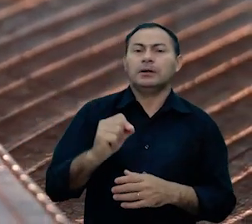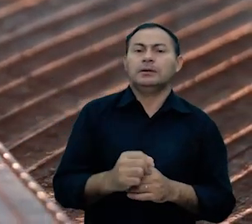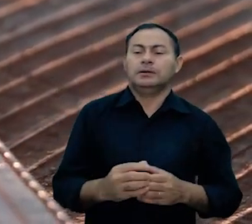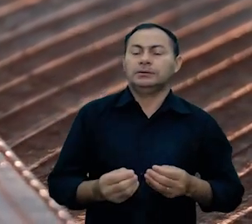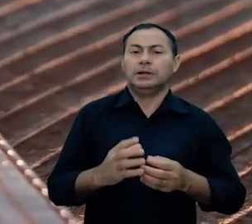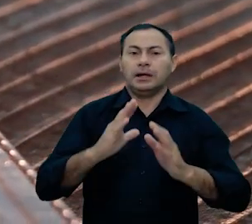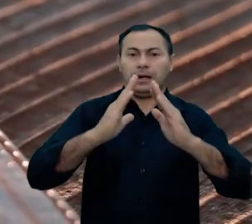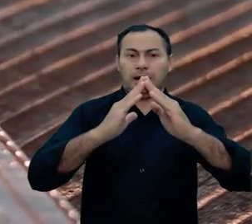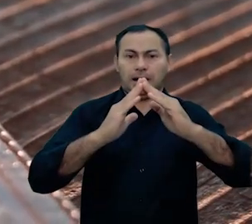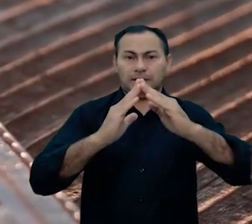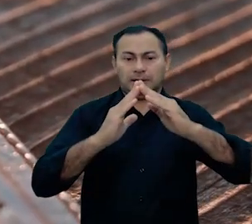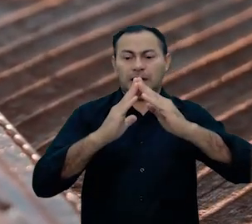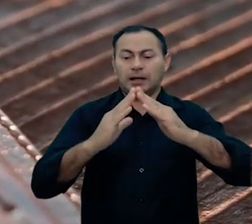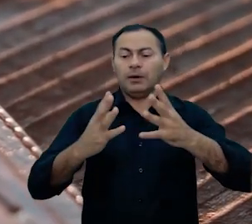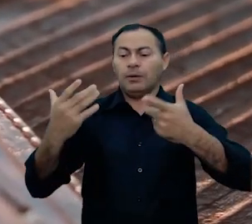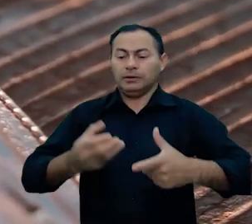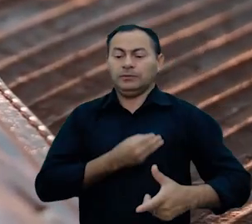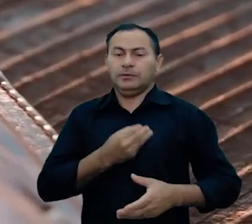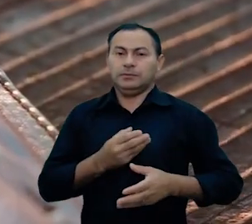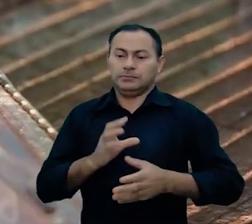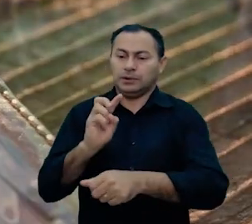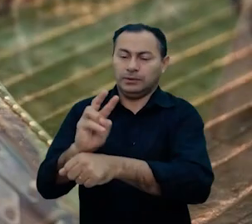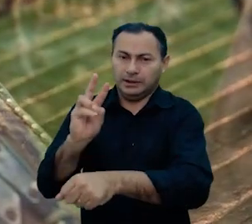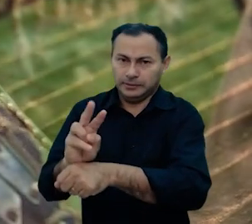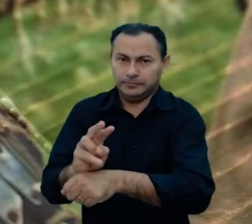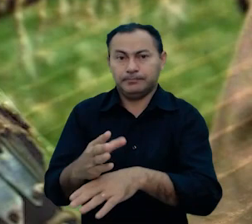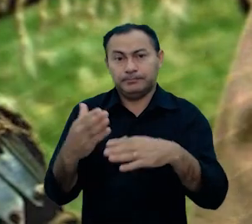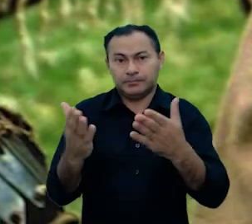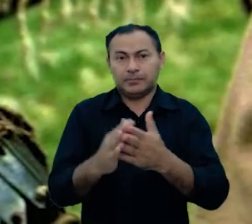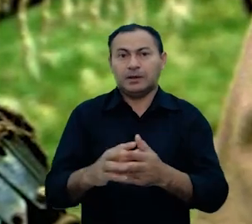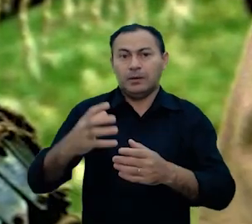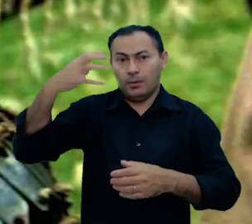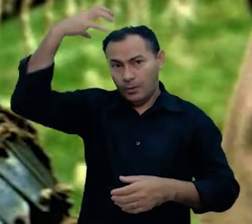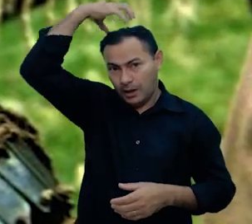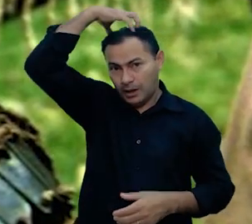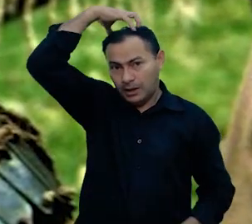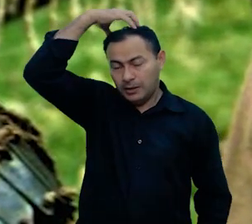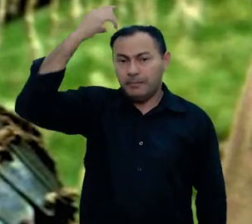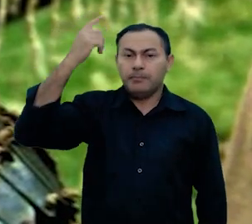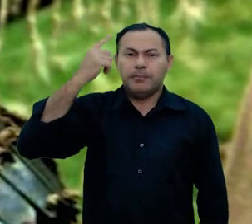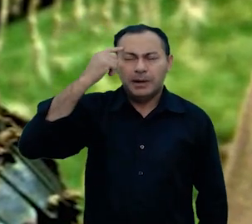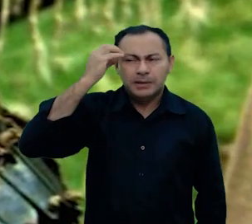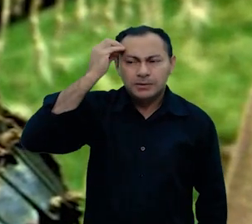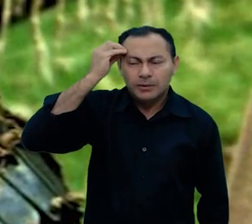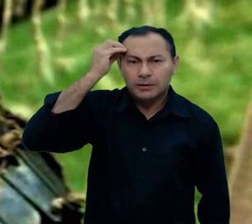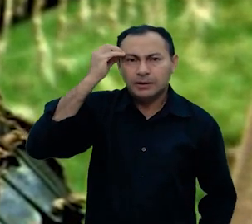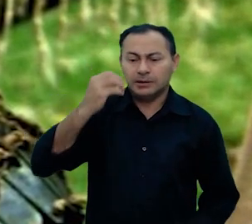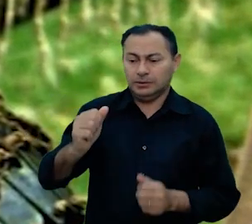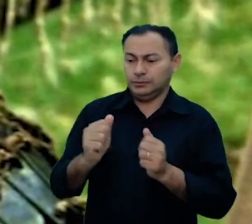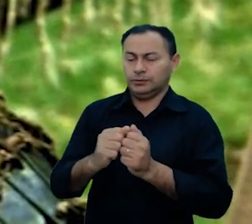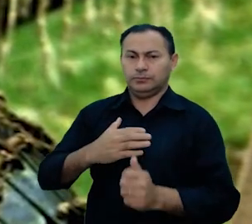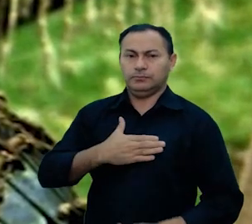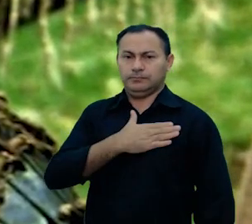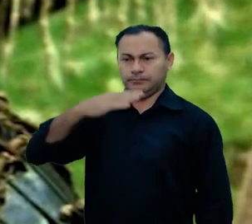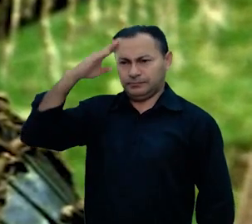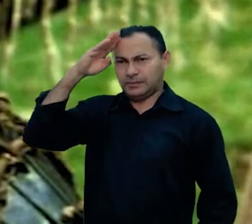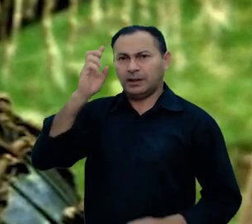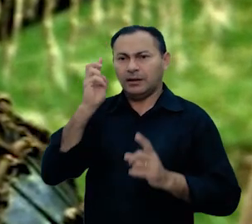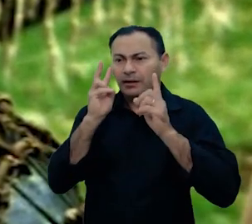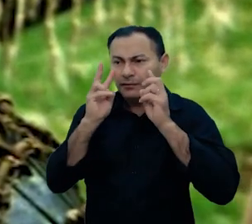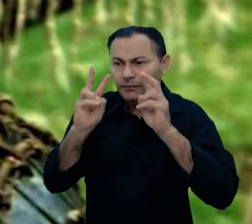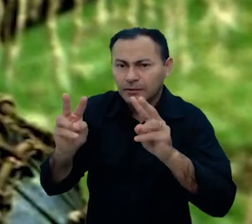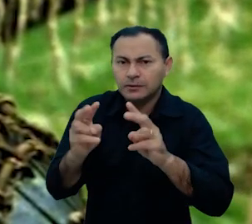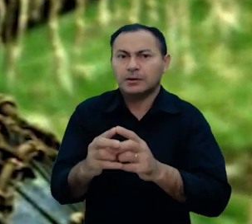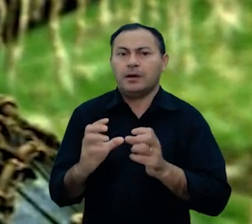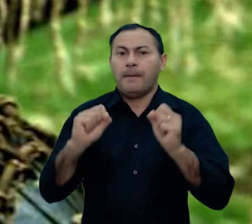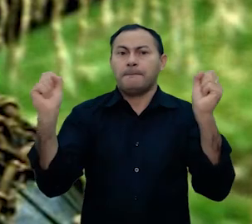de lar de onde elas foram lançadas. Foi isso que o rei pensou enquanto ele e o general assistiam àquela